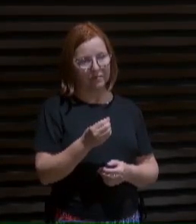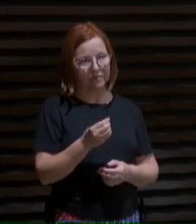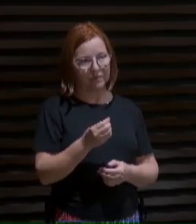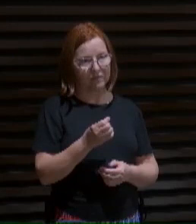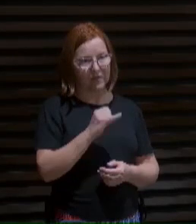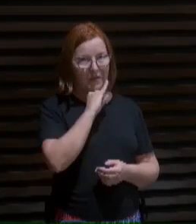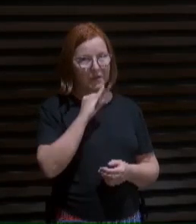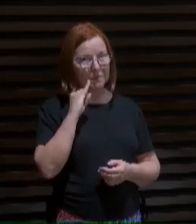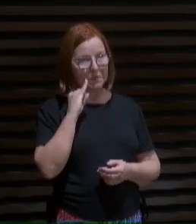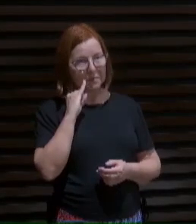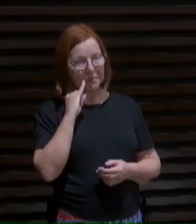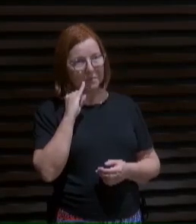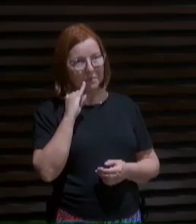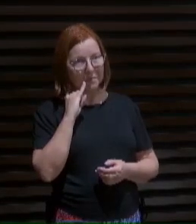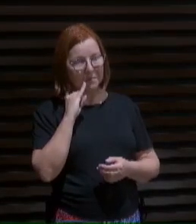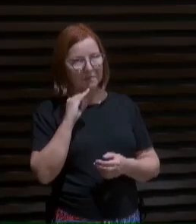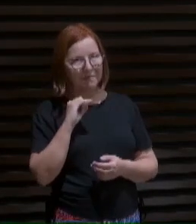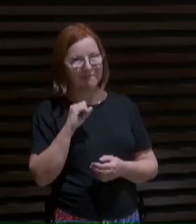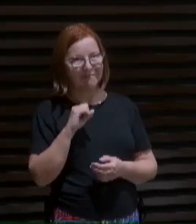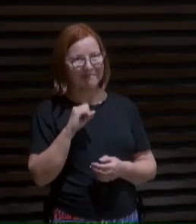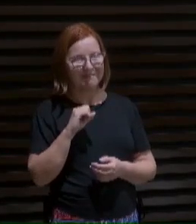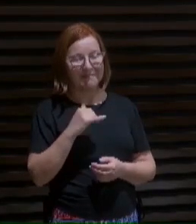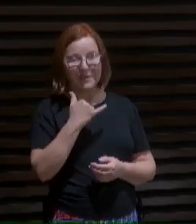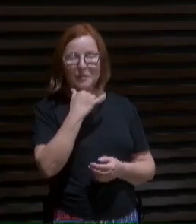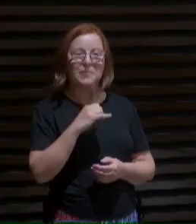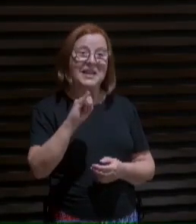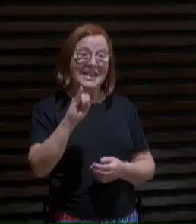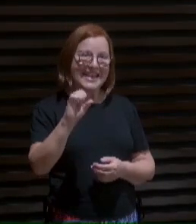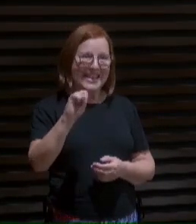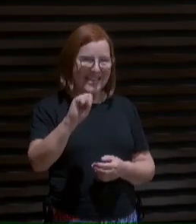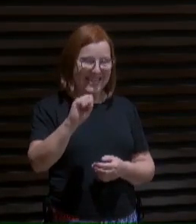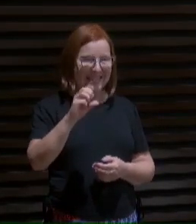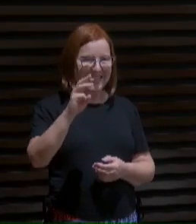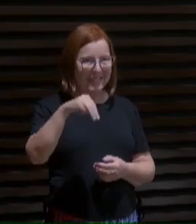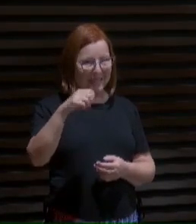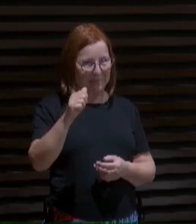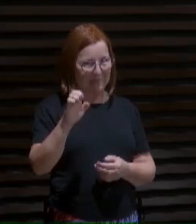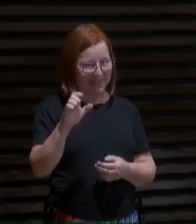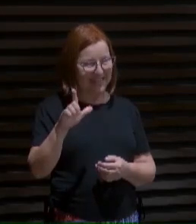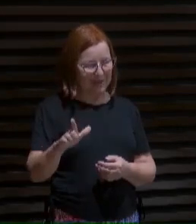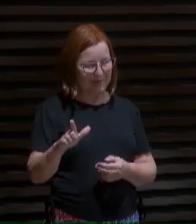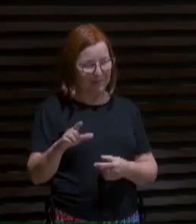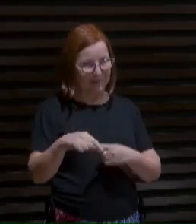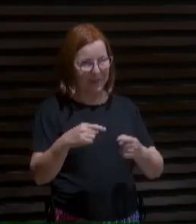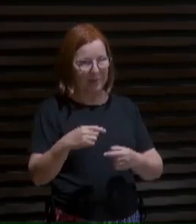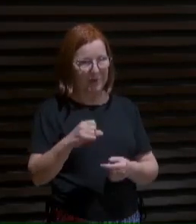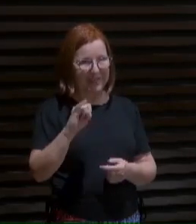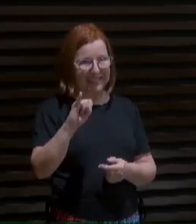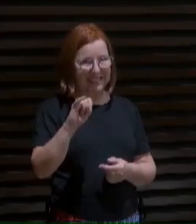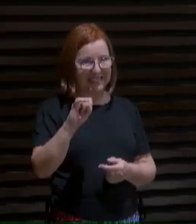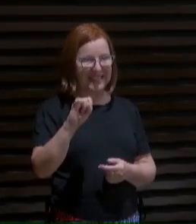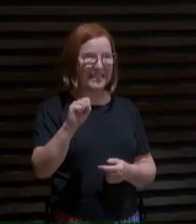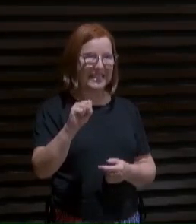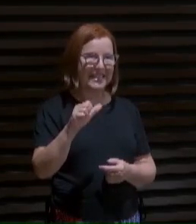Ismael e Isaque, mas o Isaque é que é o do projeto de Deus. Desse Isaque ele